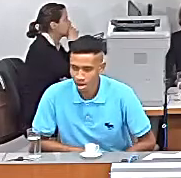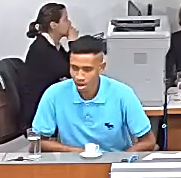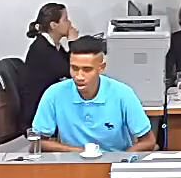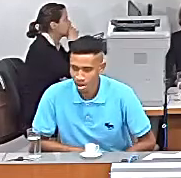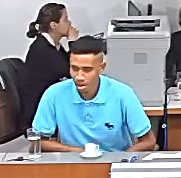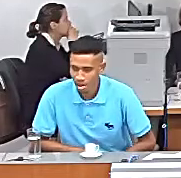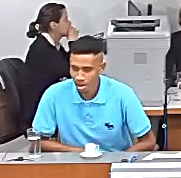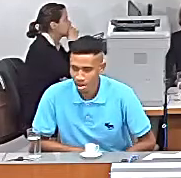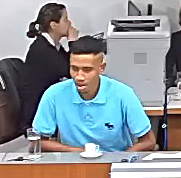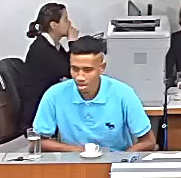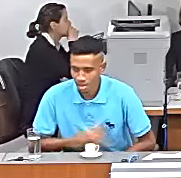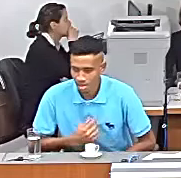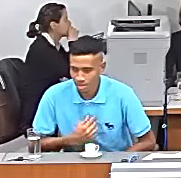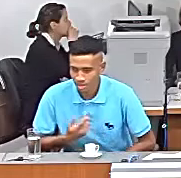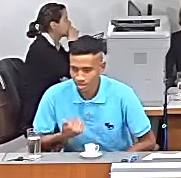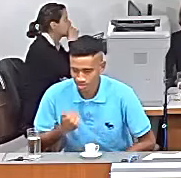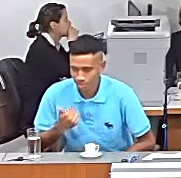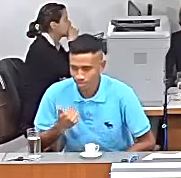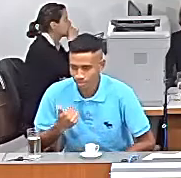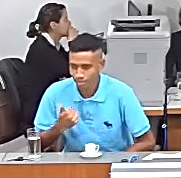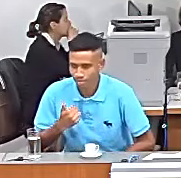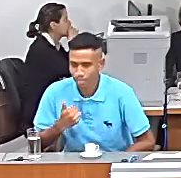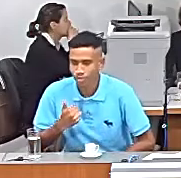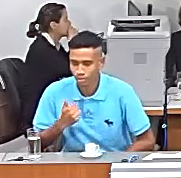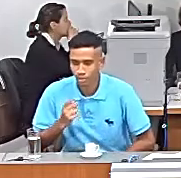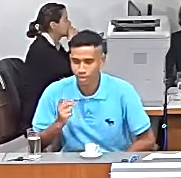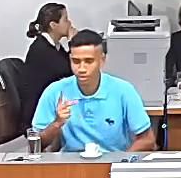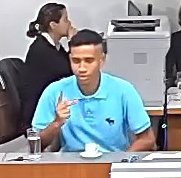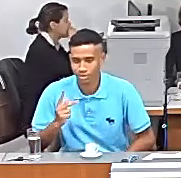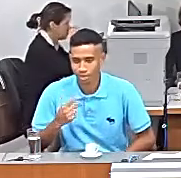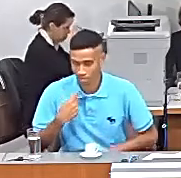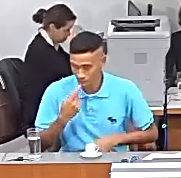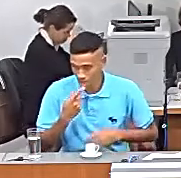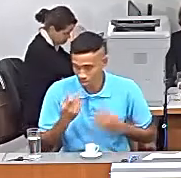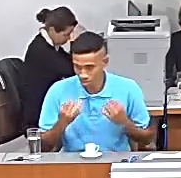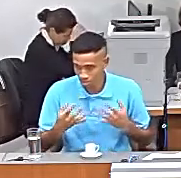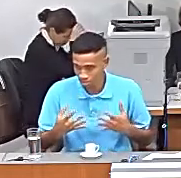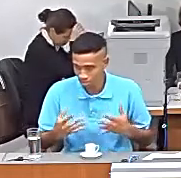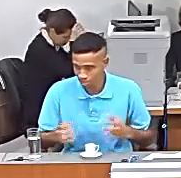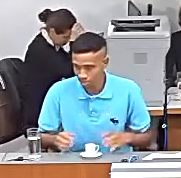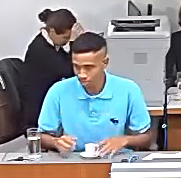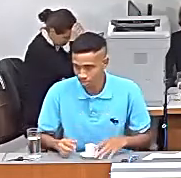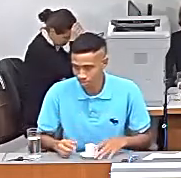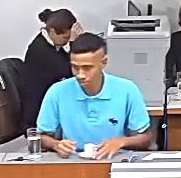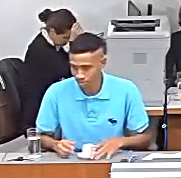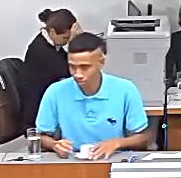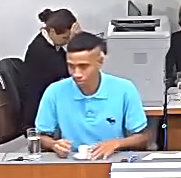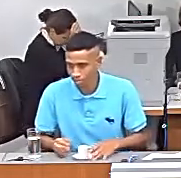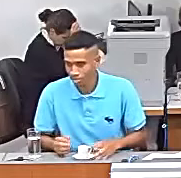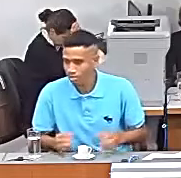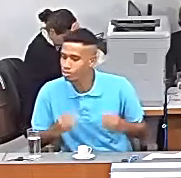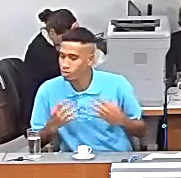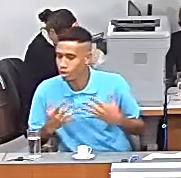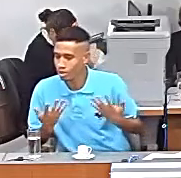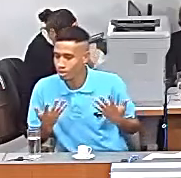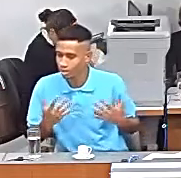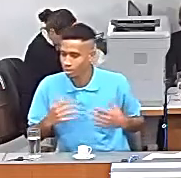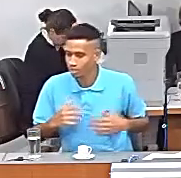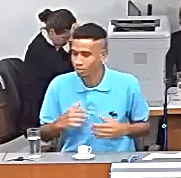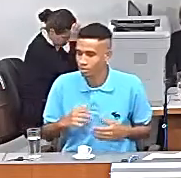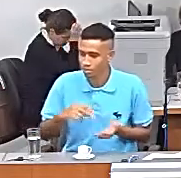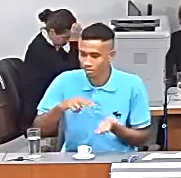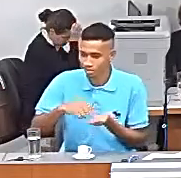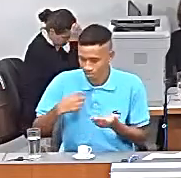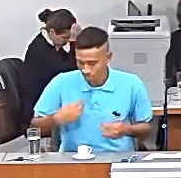E depois eu queria as considerações finais também da Enilza, o que ela viu, o que ela espera, para que a gente também possa, daqui para